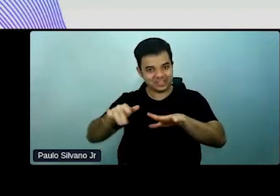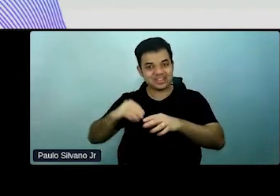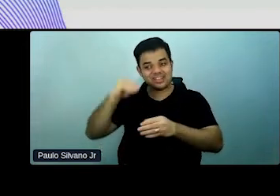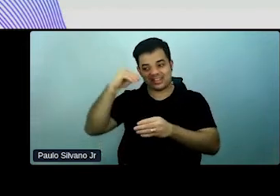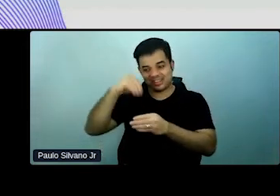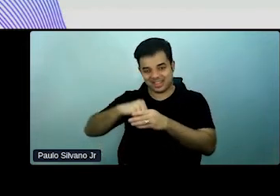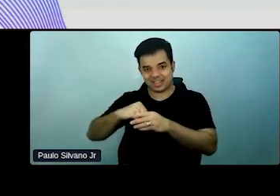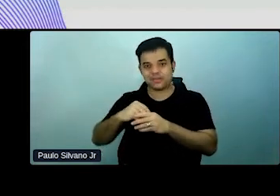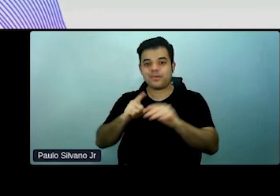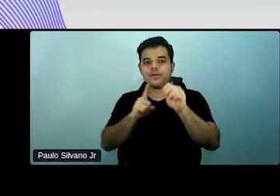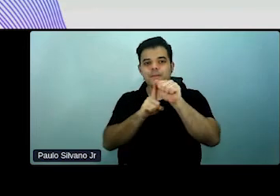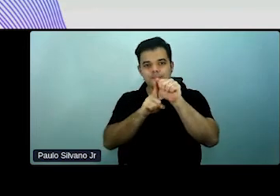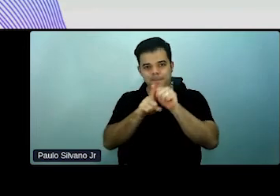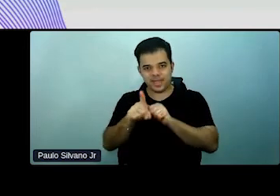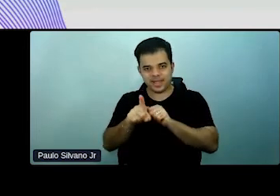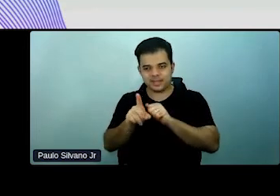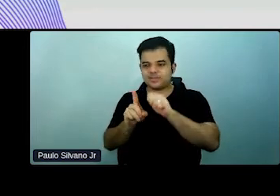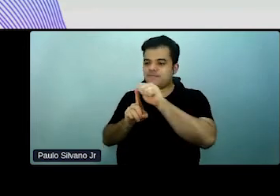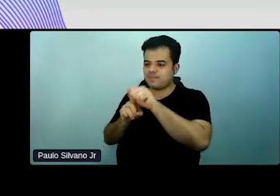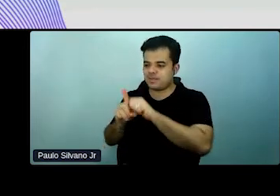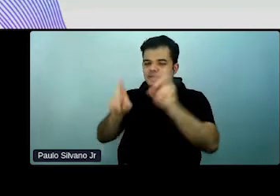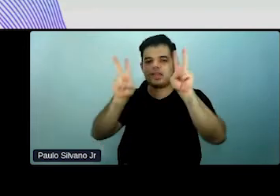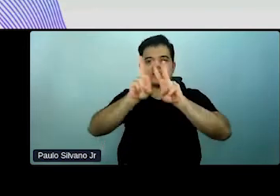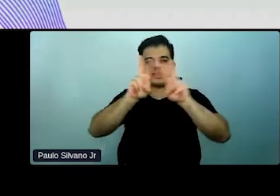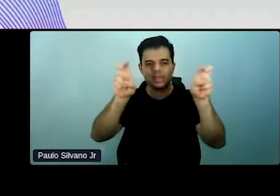a cada mês a gente ia falar sobre um tema